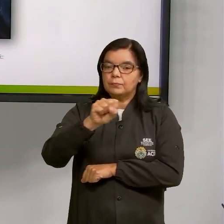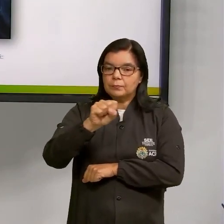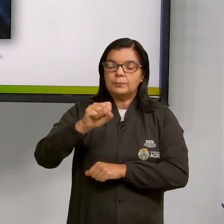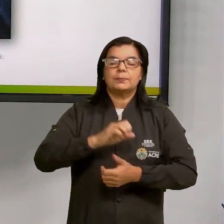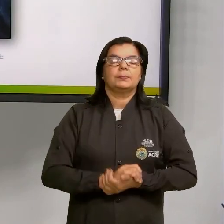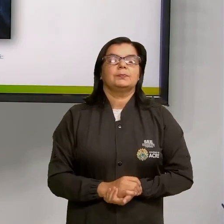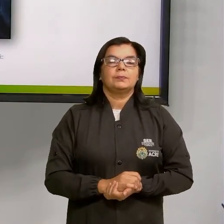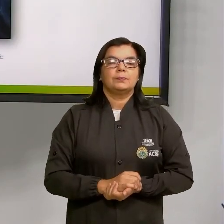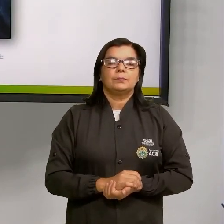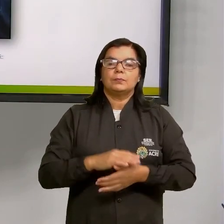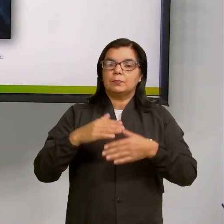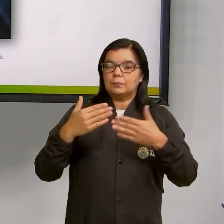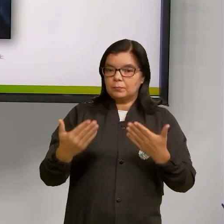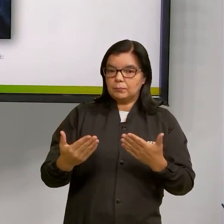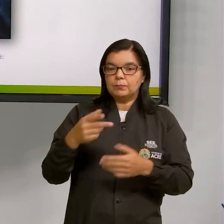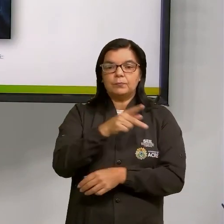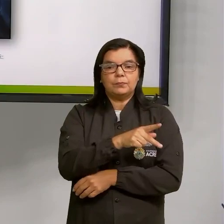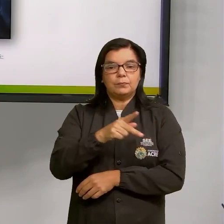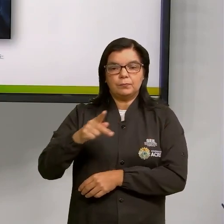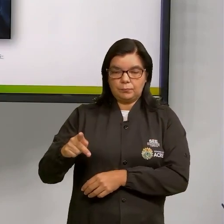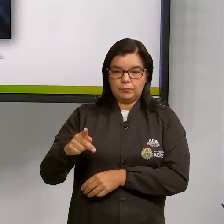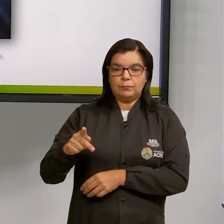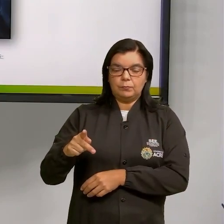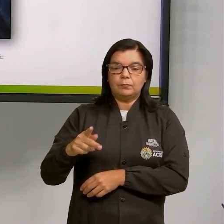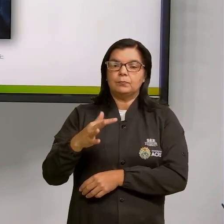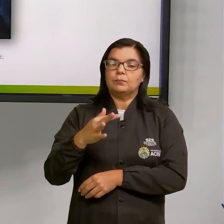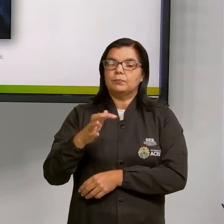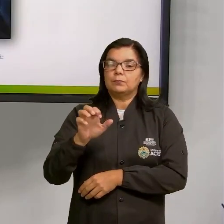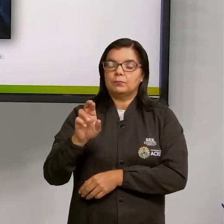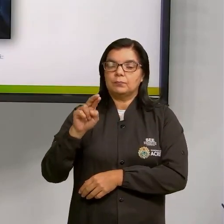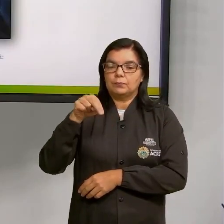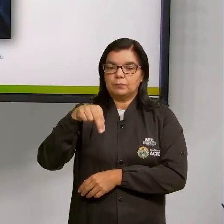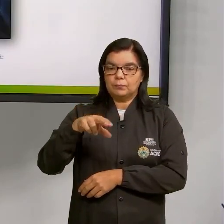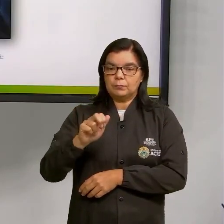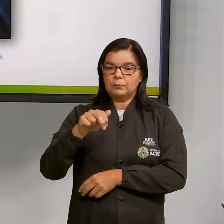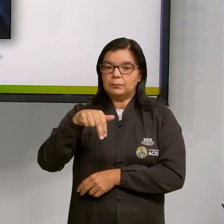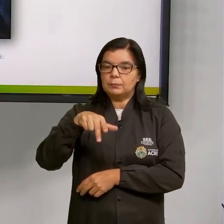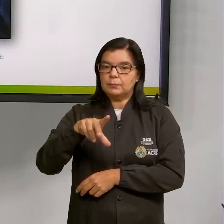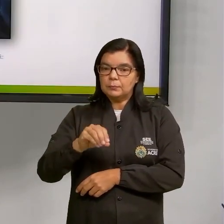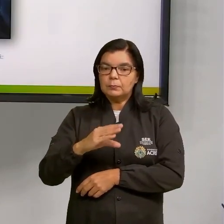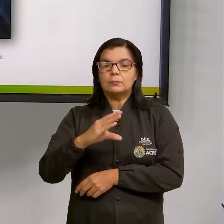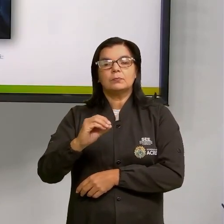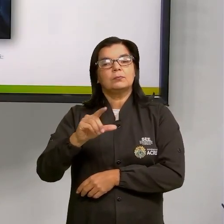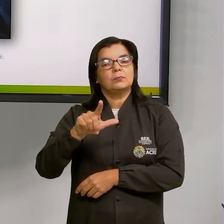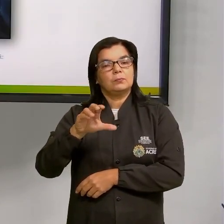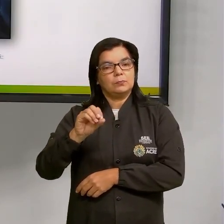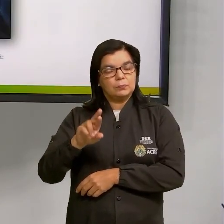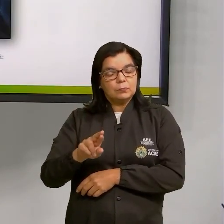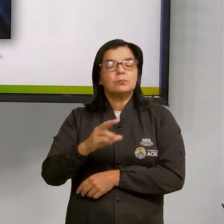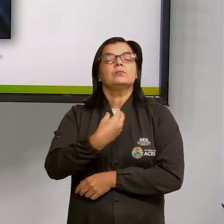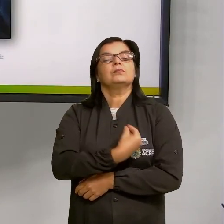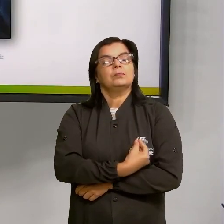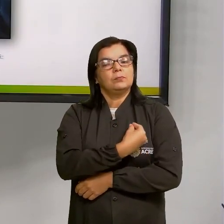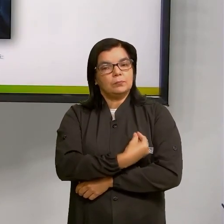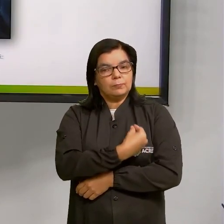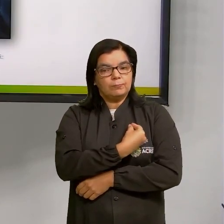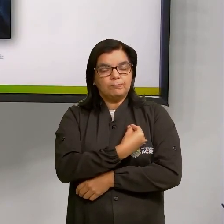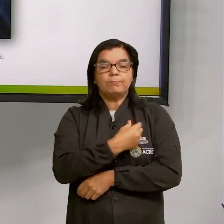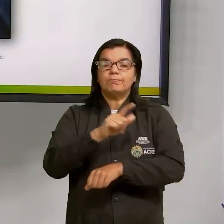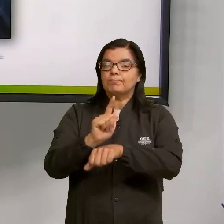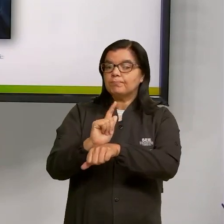1988, no caso era o presidente Fernando Collor de Mello, e existia, digamos assim, em relação à sua